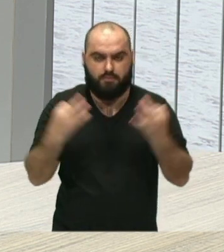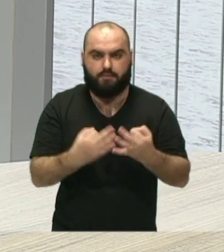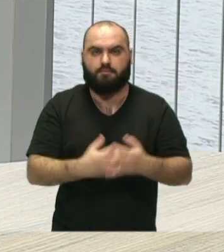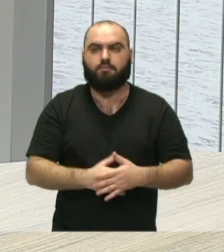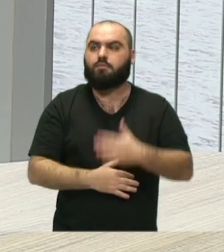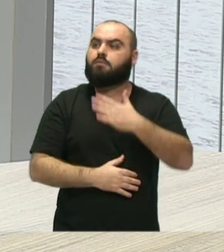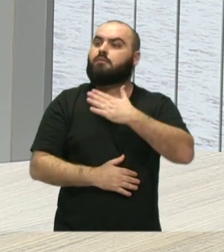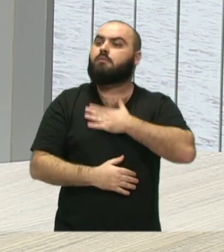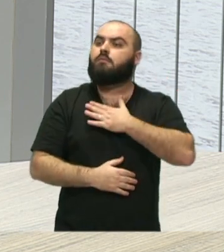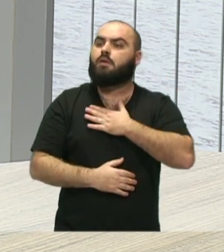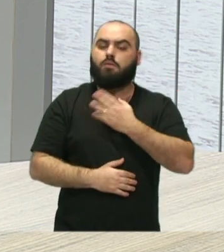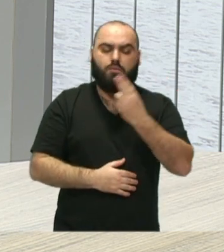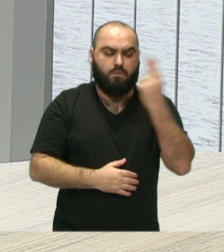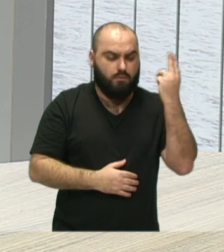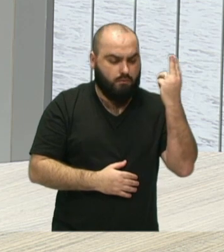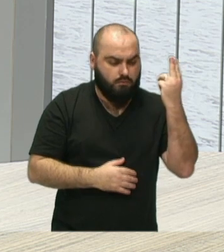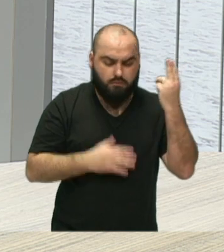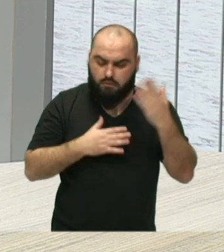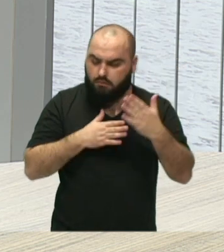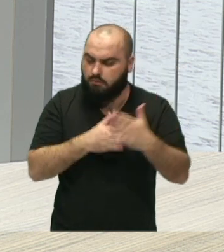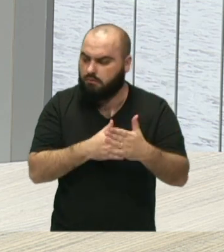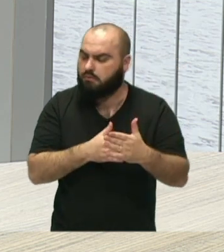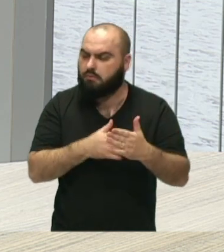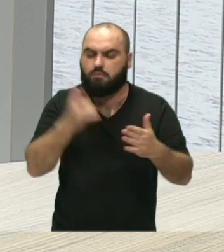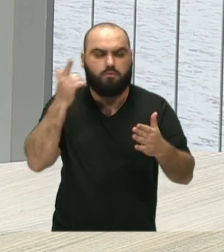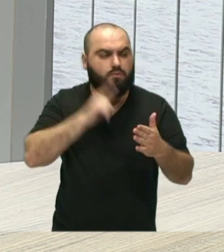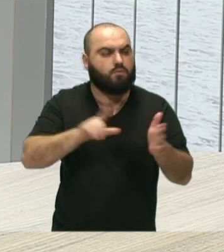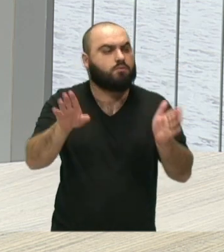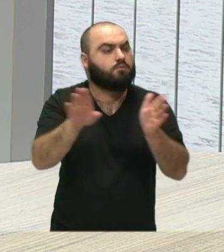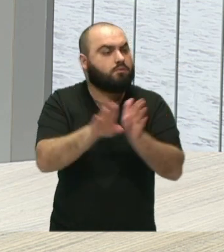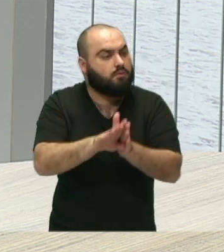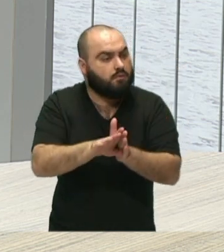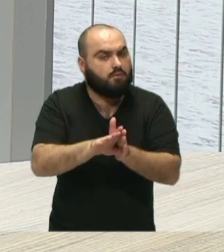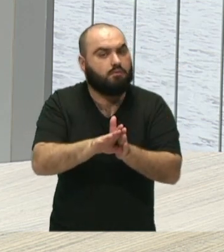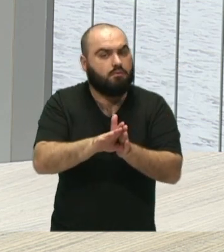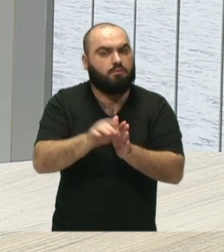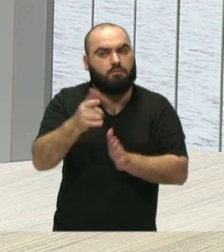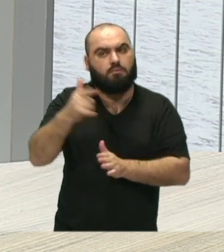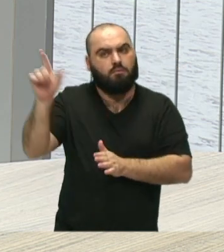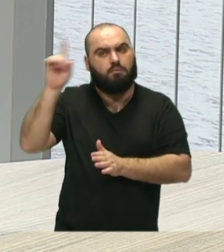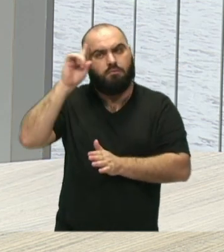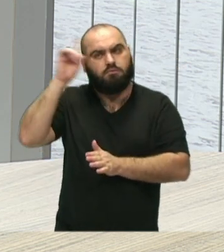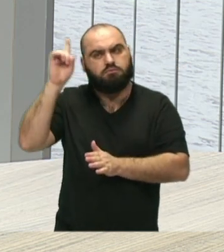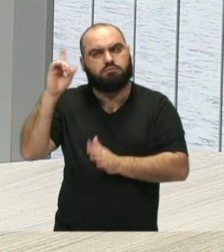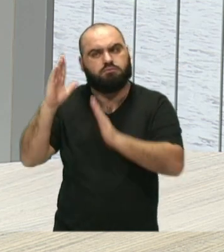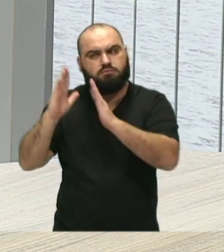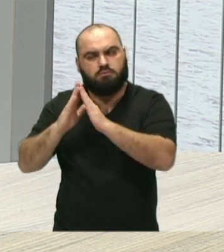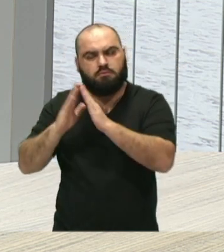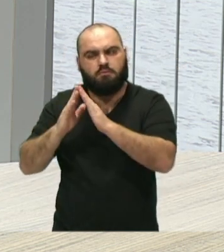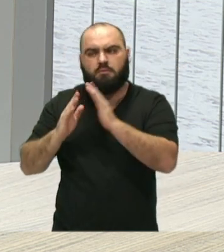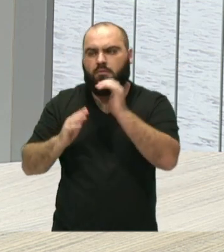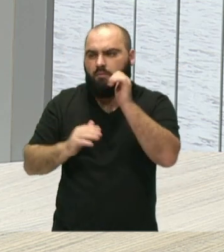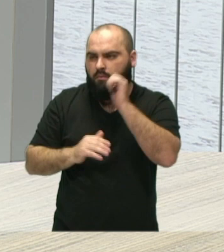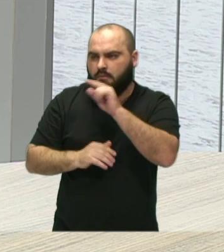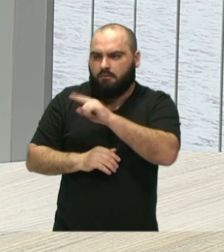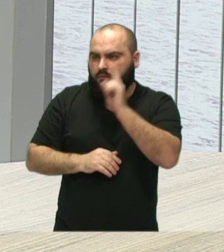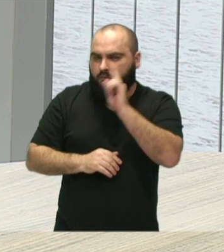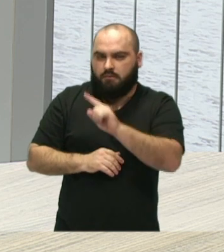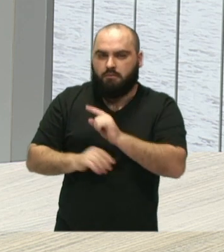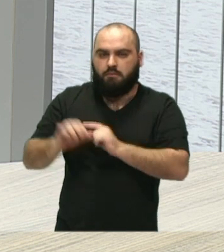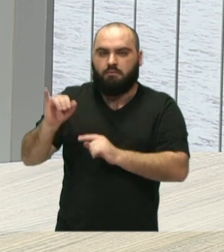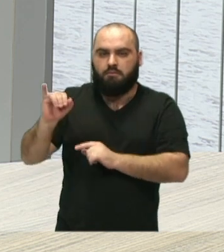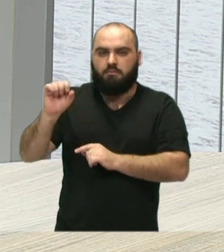eu sou, até onde eu posso chegar, e eu posso ser. Outro dia a gente estava em casa e minha filhada viu na televisão a Isa e ela falou assim,